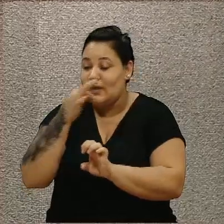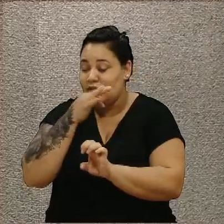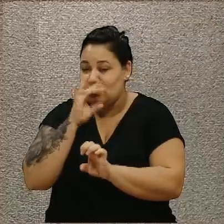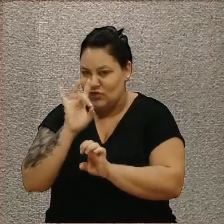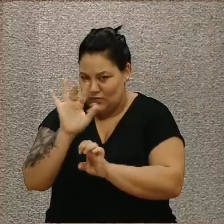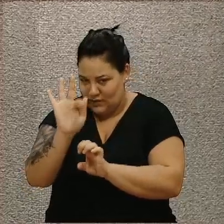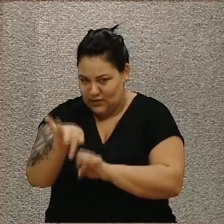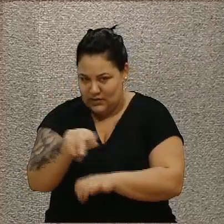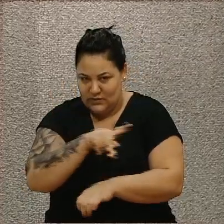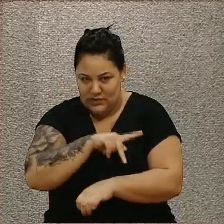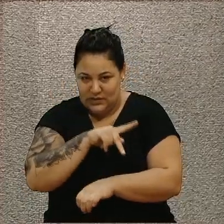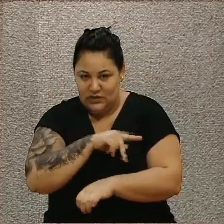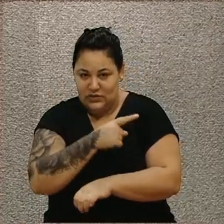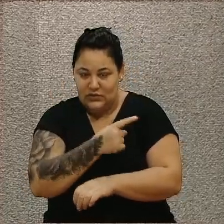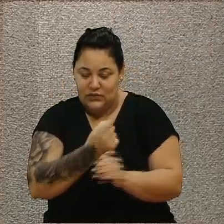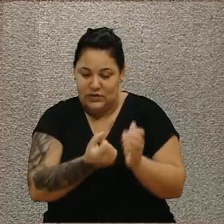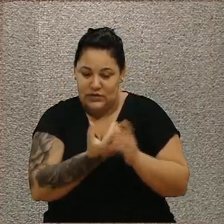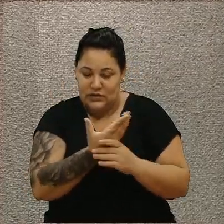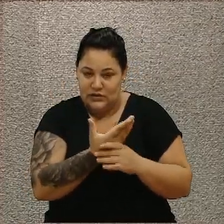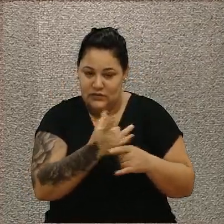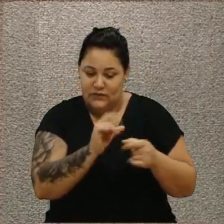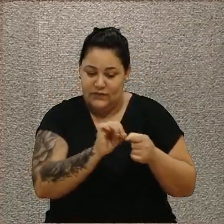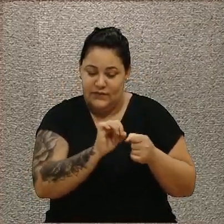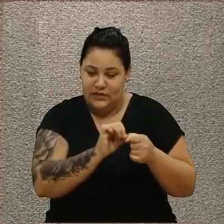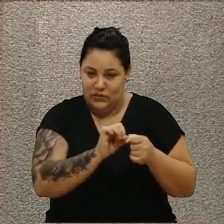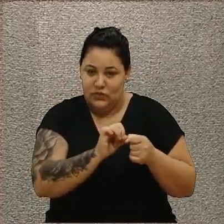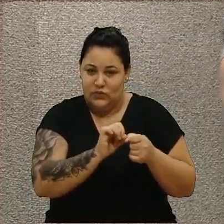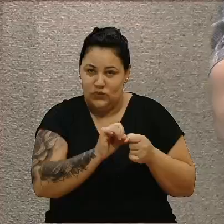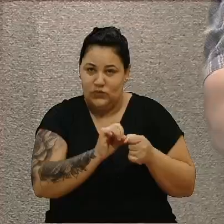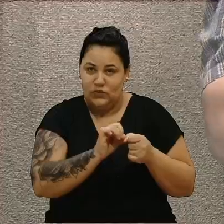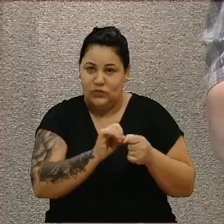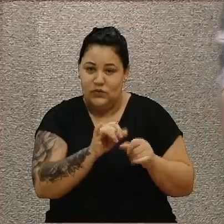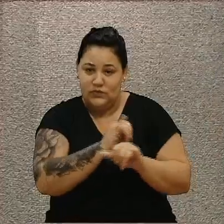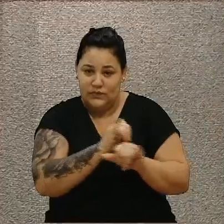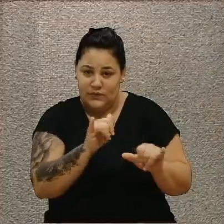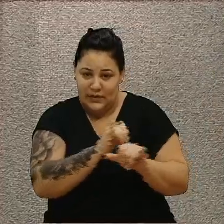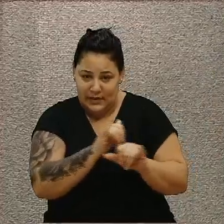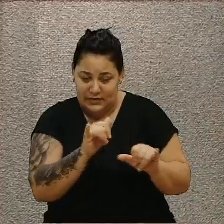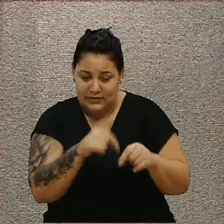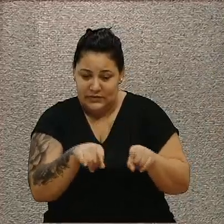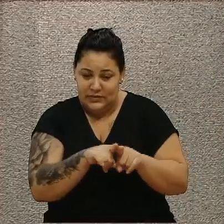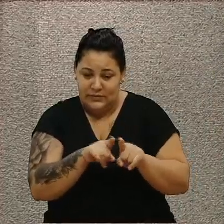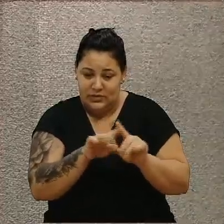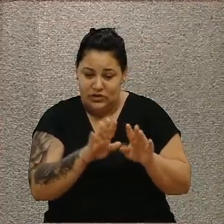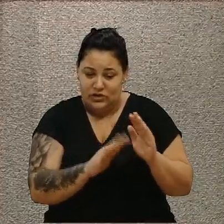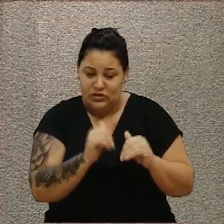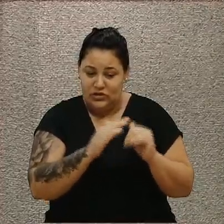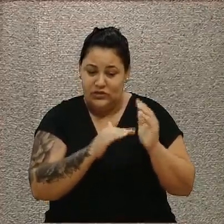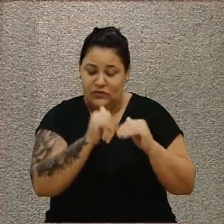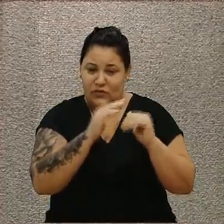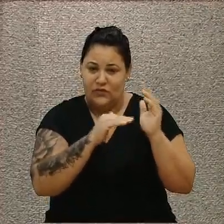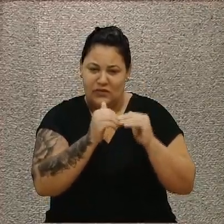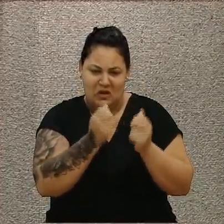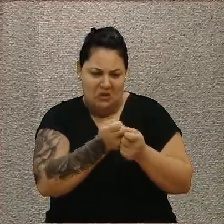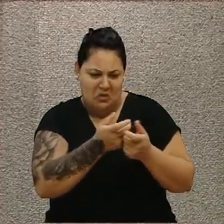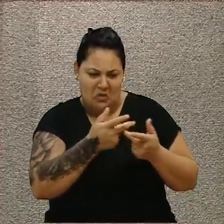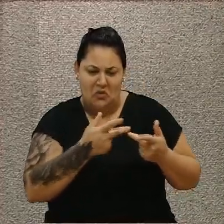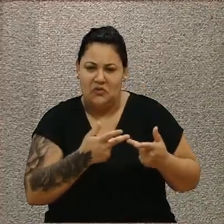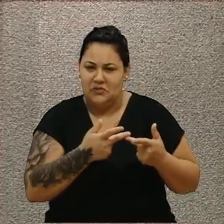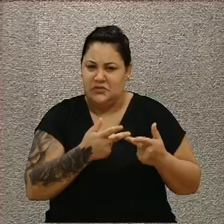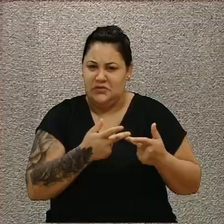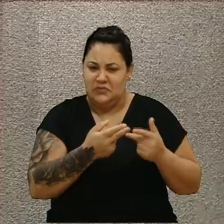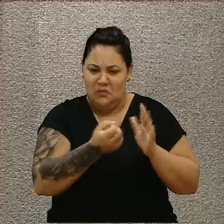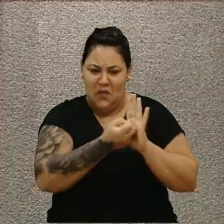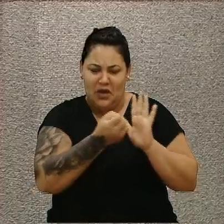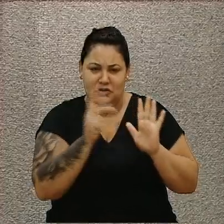senhor presidente, estão promovendo aí anunciaram que vão desenvolver um equipamento aí histórico